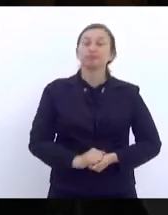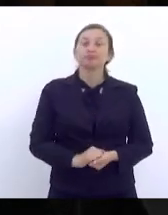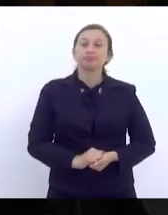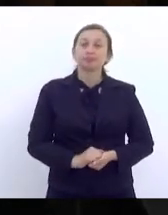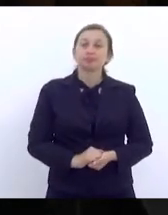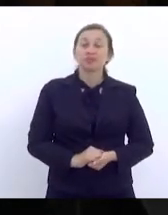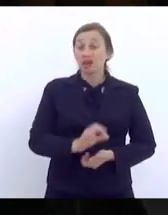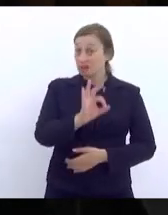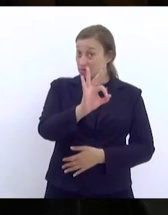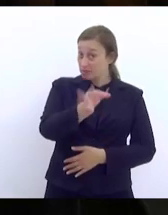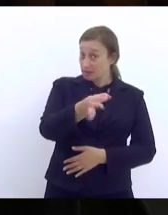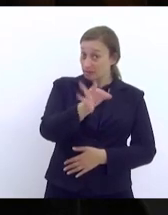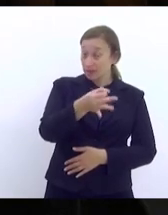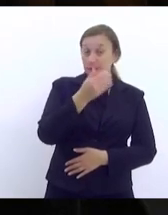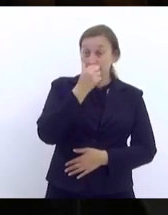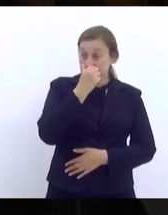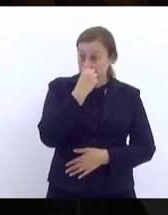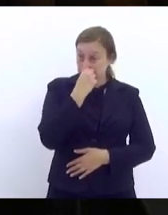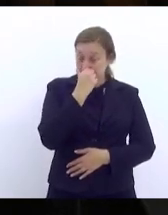e evidentemente